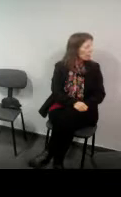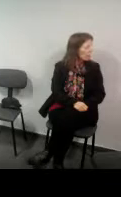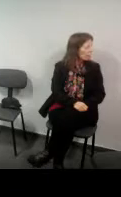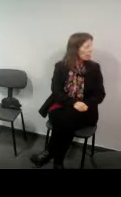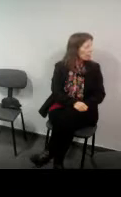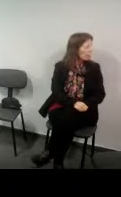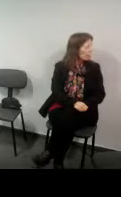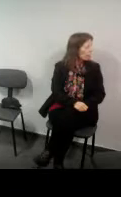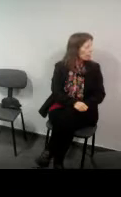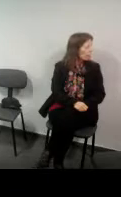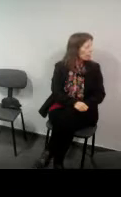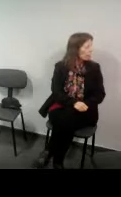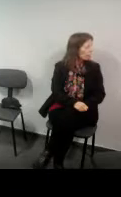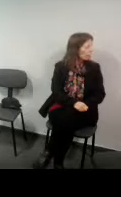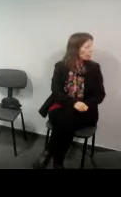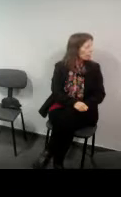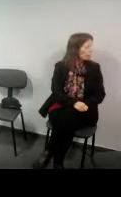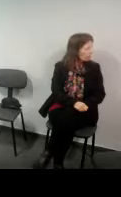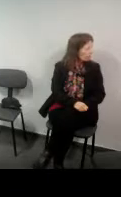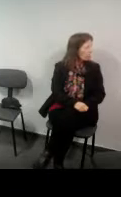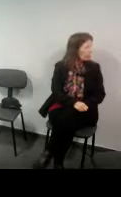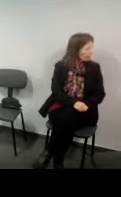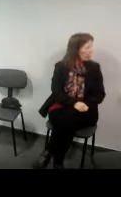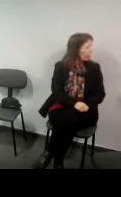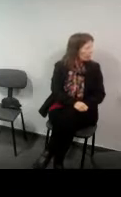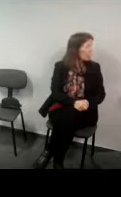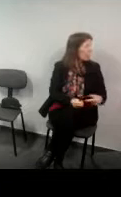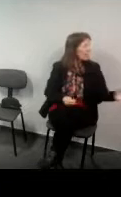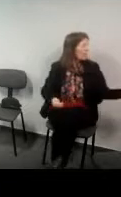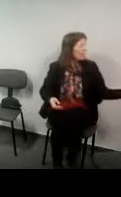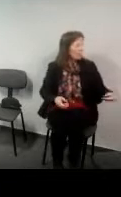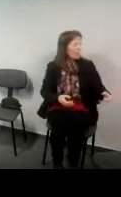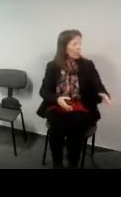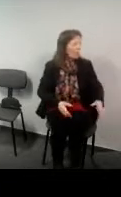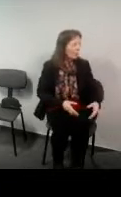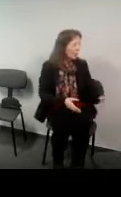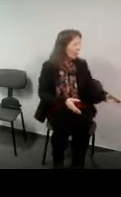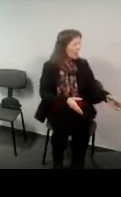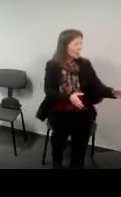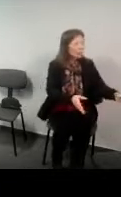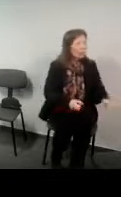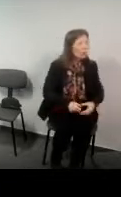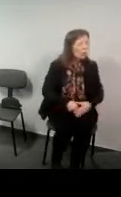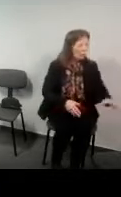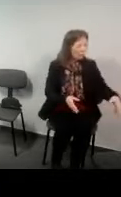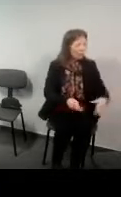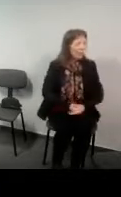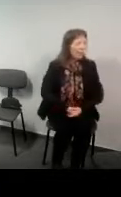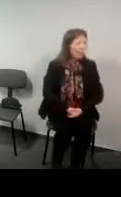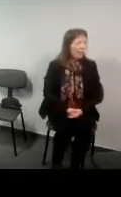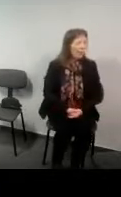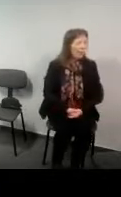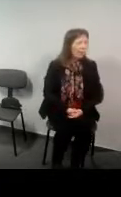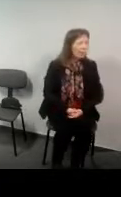mão, ela acredita mais, porque é isso que é a coisa do Sim, de repente você pensa, vou te dar um passe, senta